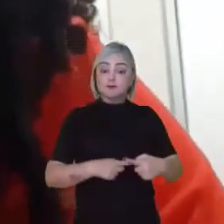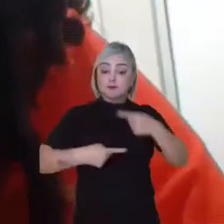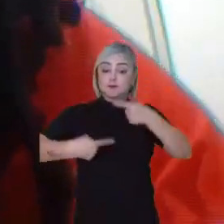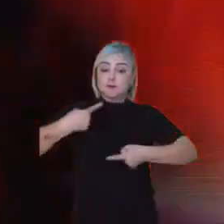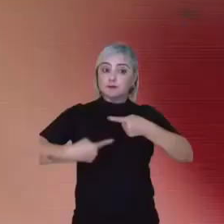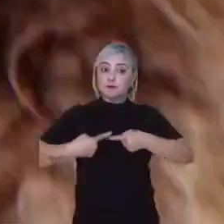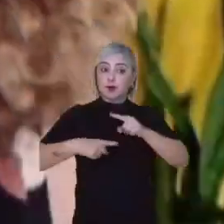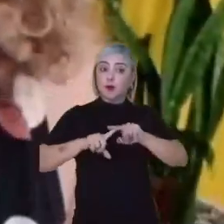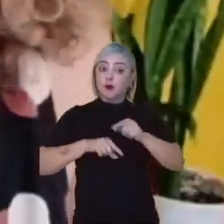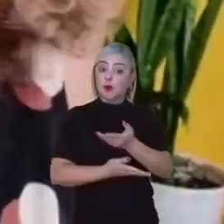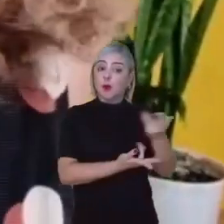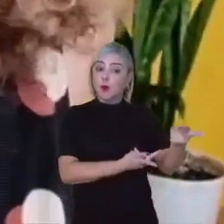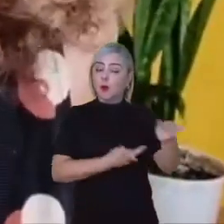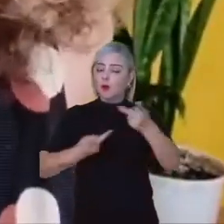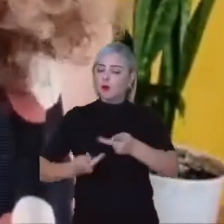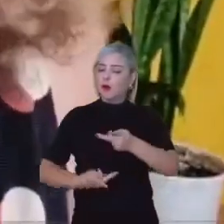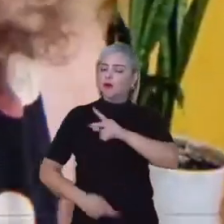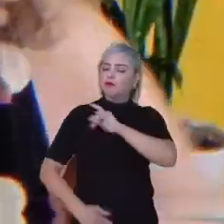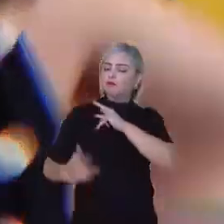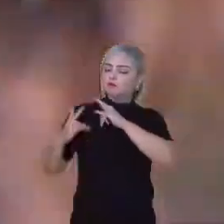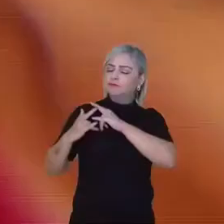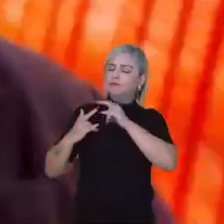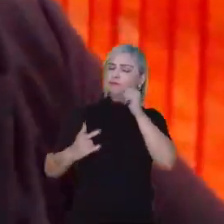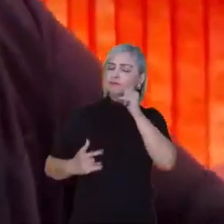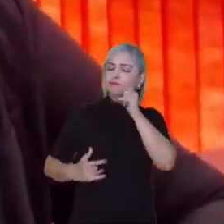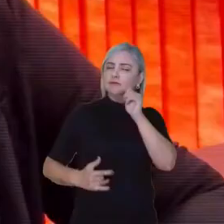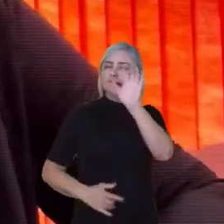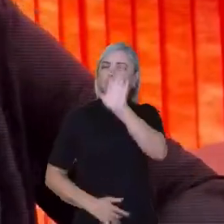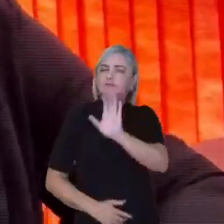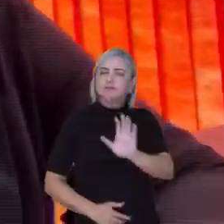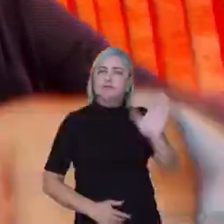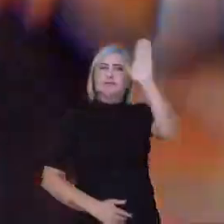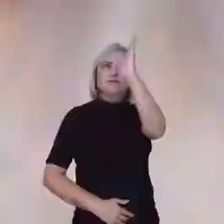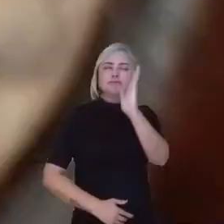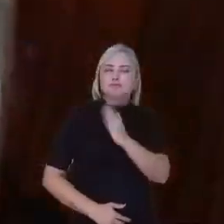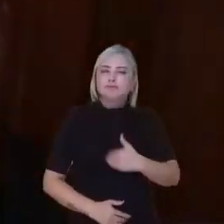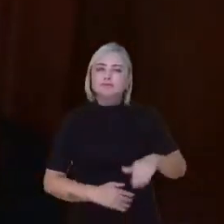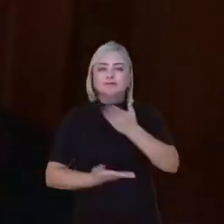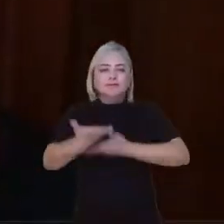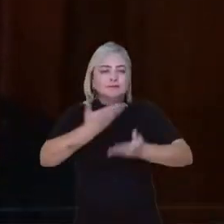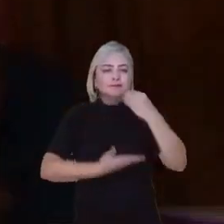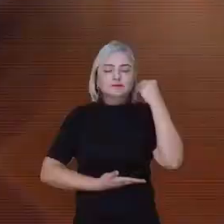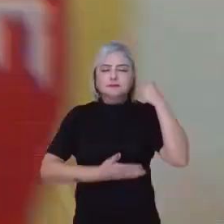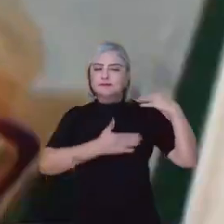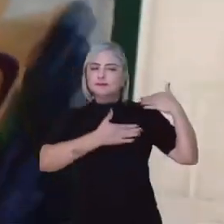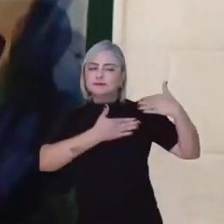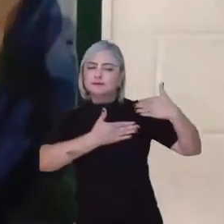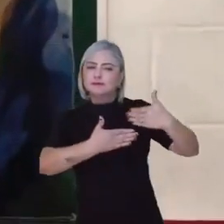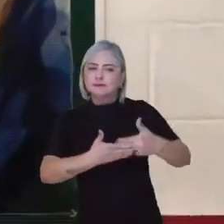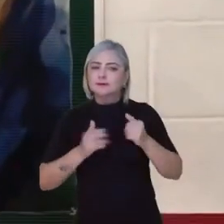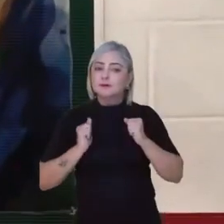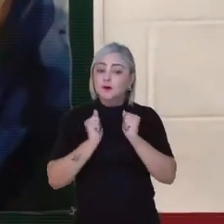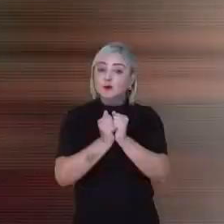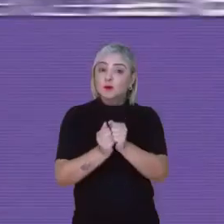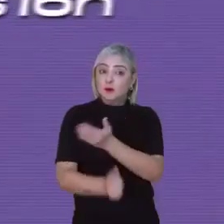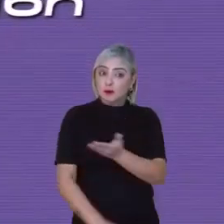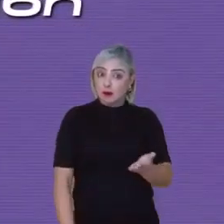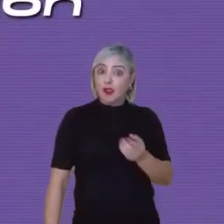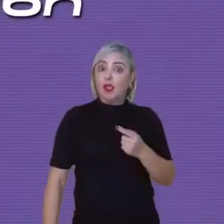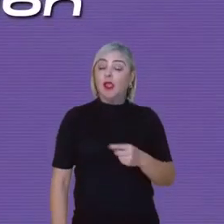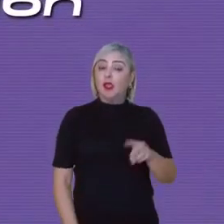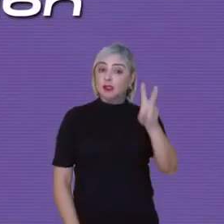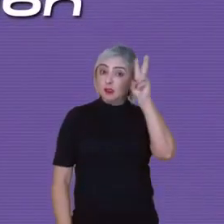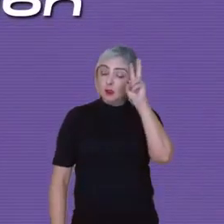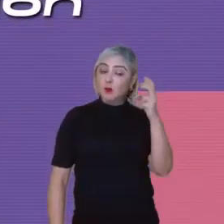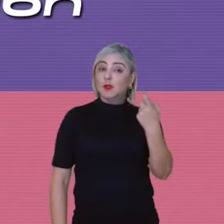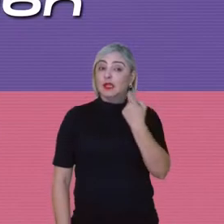política. Por isso, convidamos companheiras de todos os cantos do país para compartilhar suas histórias e trajetórias com a gente. Então anota aí, de segunda